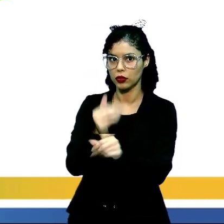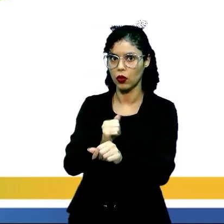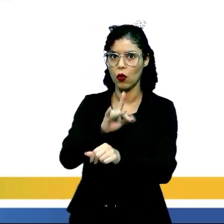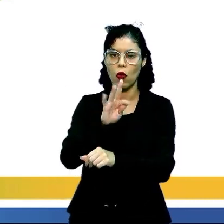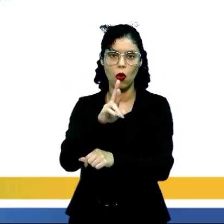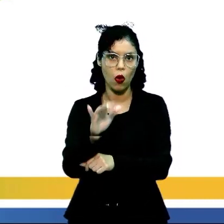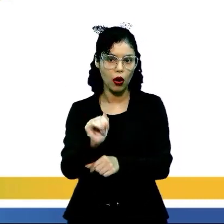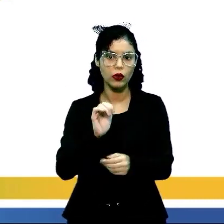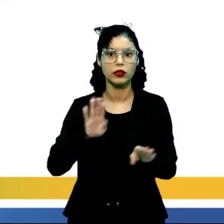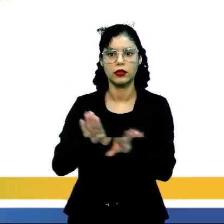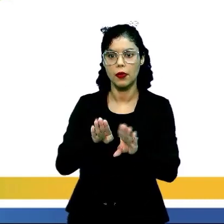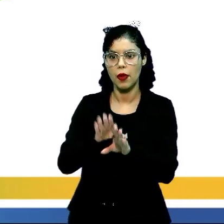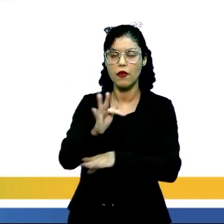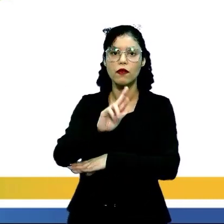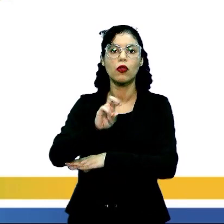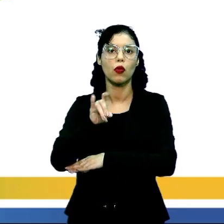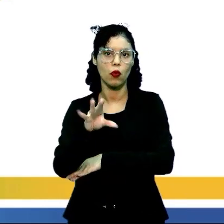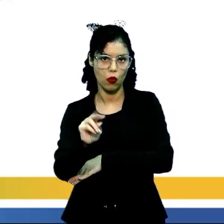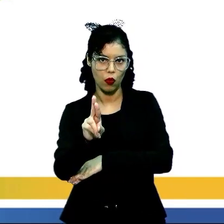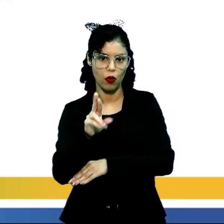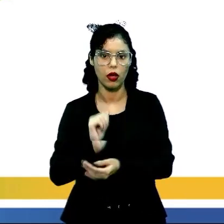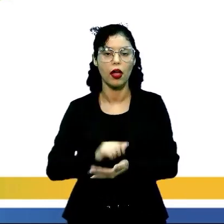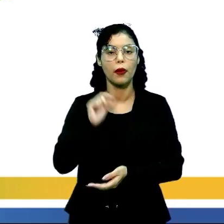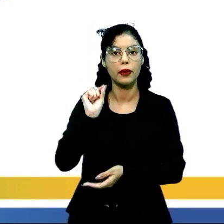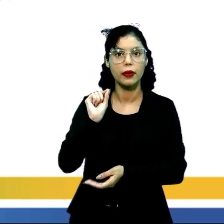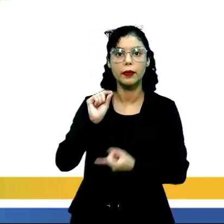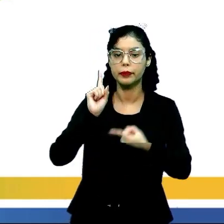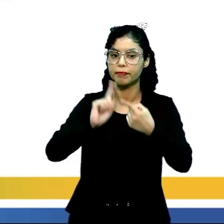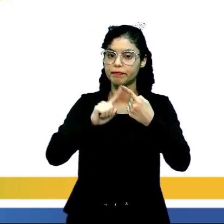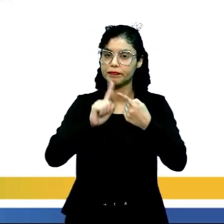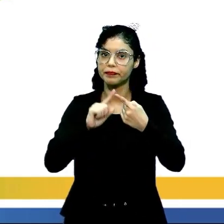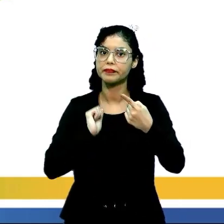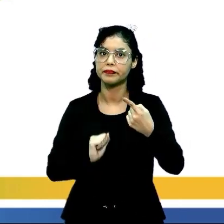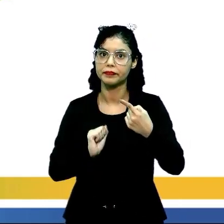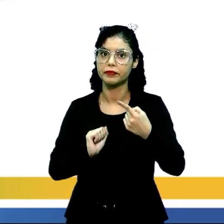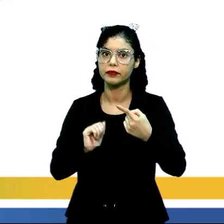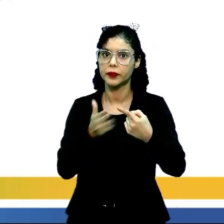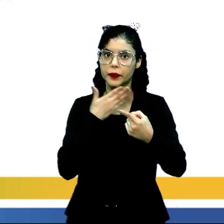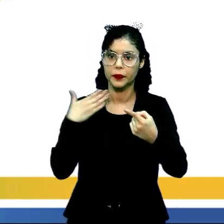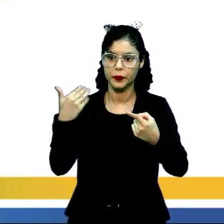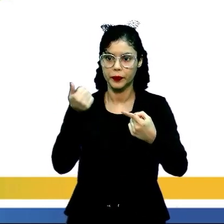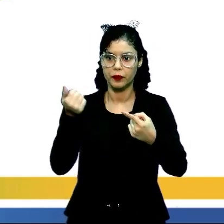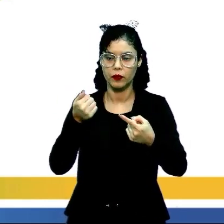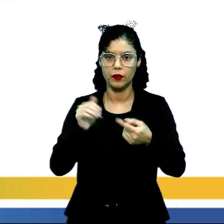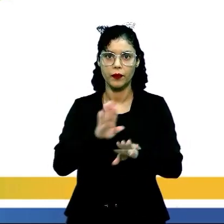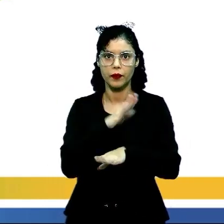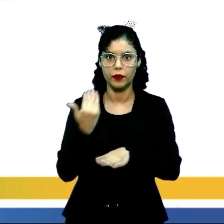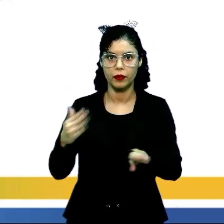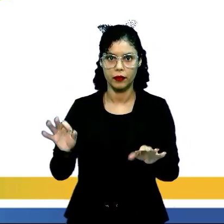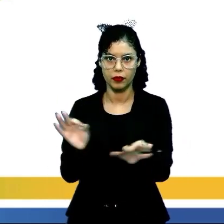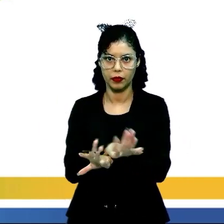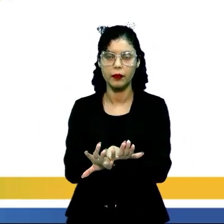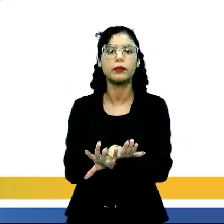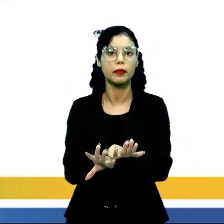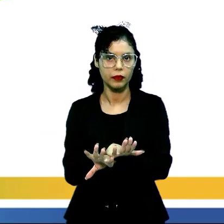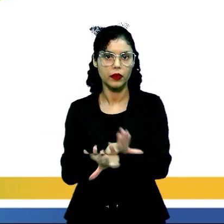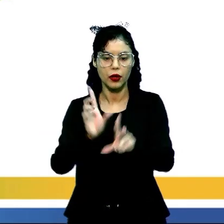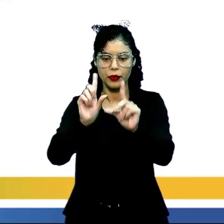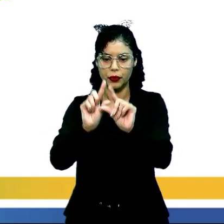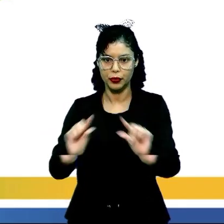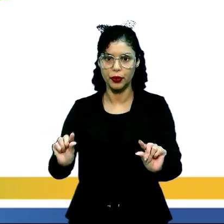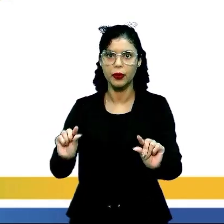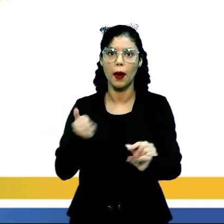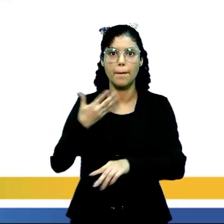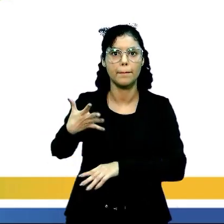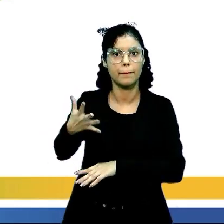e flúor. A adição de cloro ela é para acionar ou matar os micro-organismos que ainda possam estar